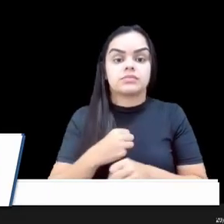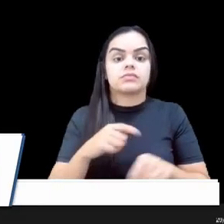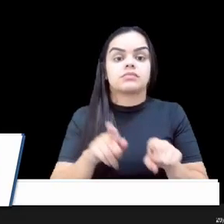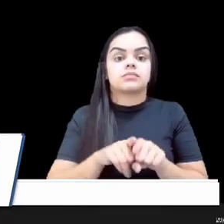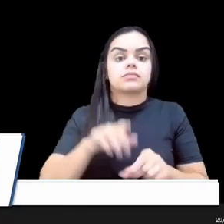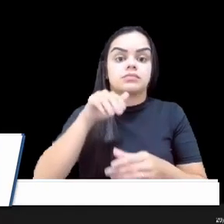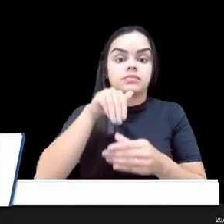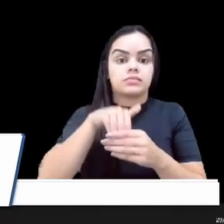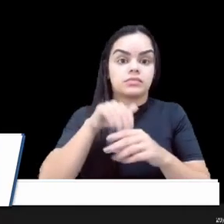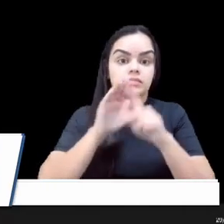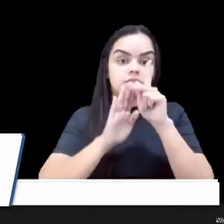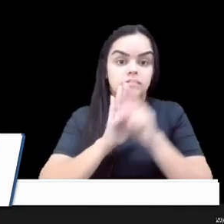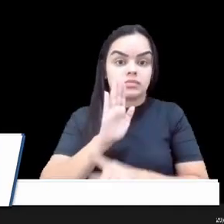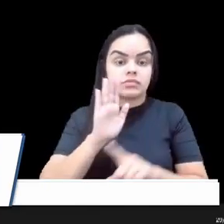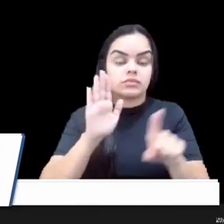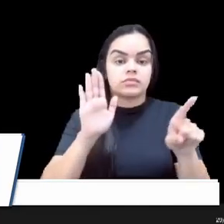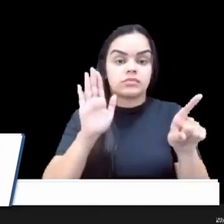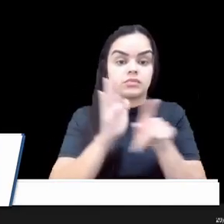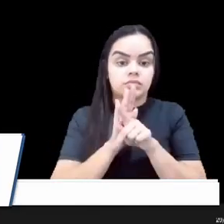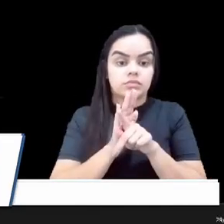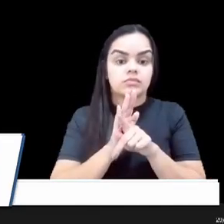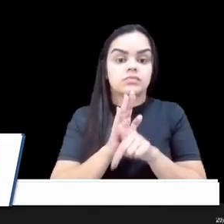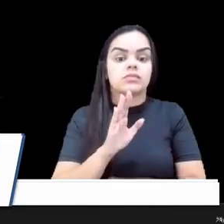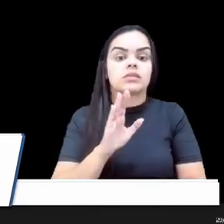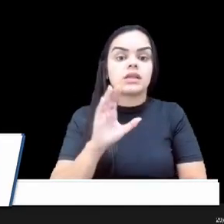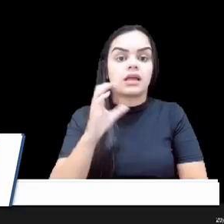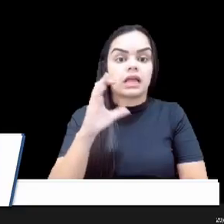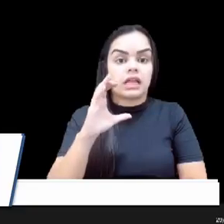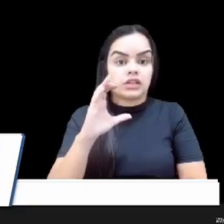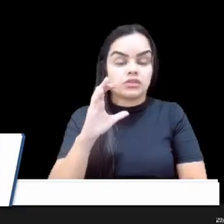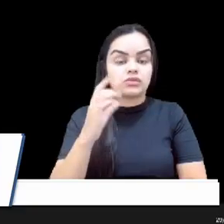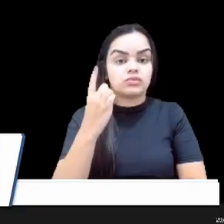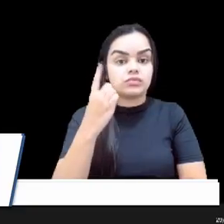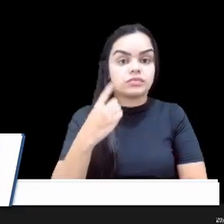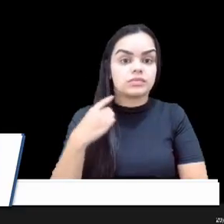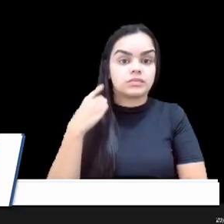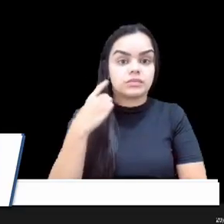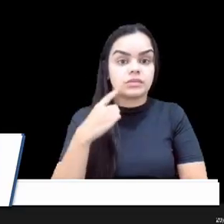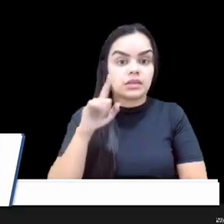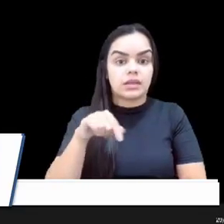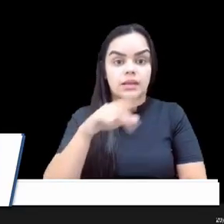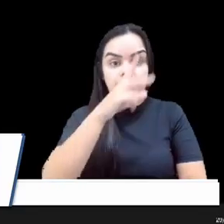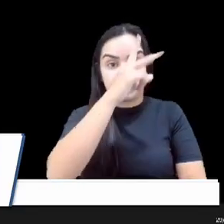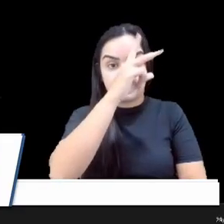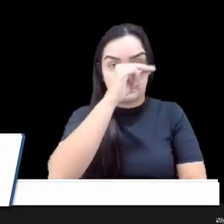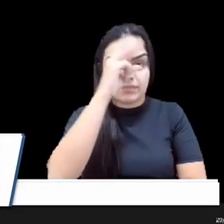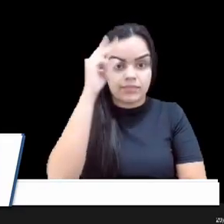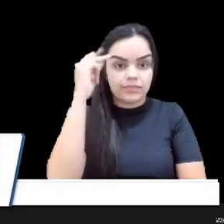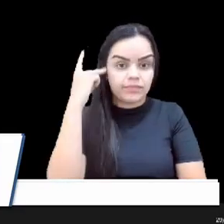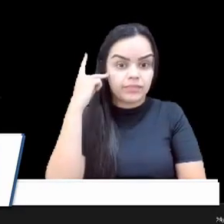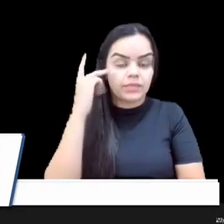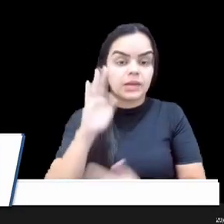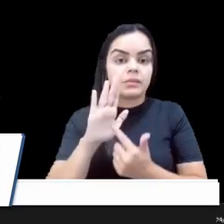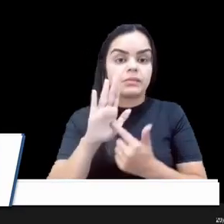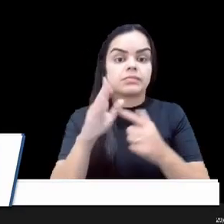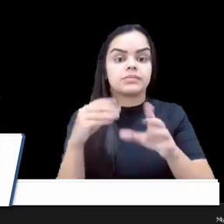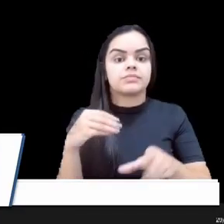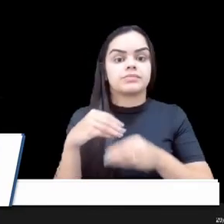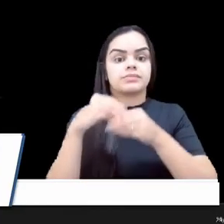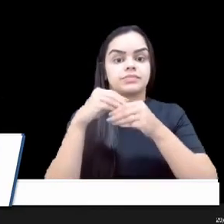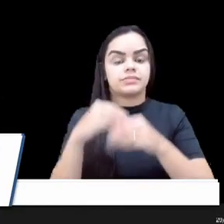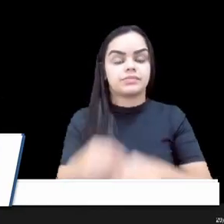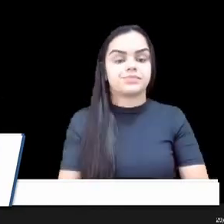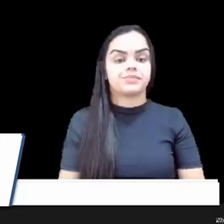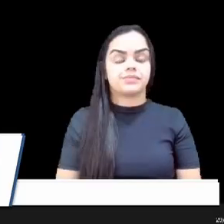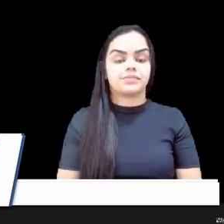lei de uma medida provisória que tratava de microcrédito, um deputado, que hoje é prefeito de uma cidade de São Paulo, apresentou uma emenda enlarguecendo esses prazos de 1 ano